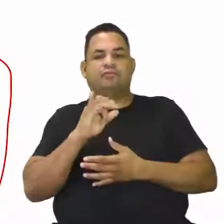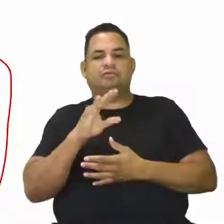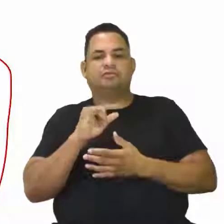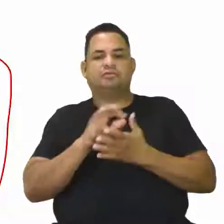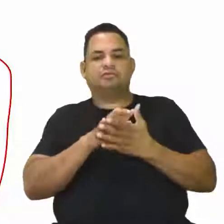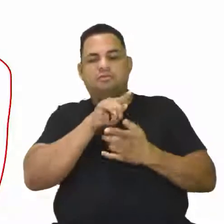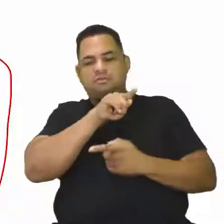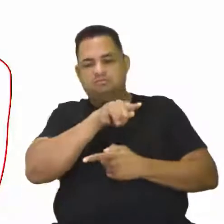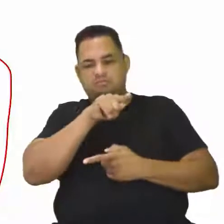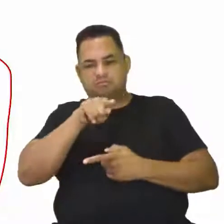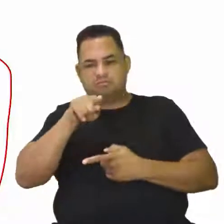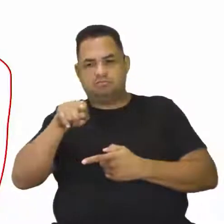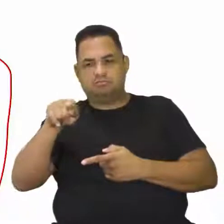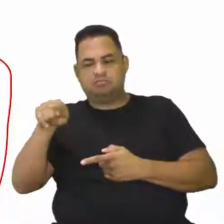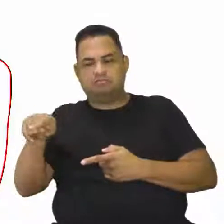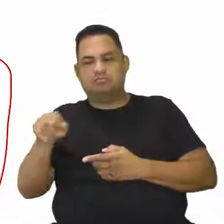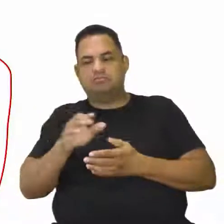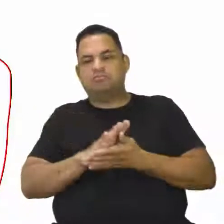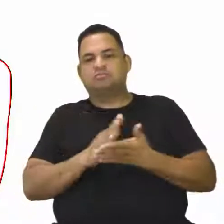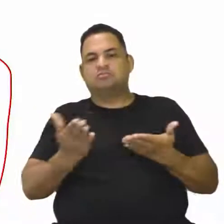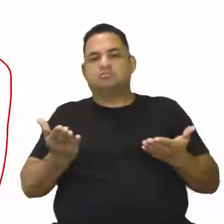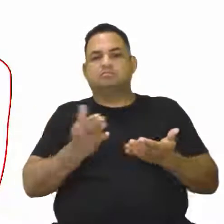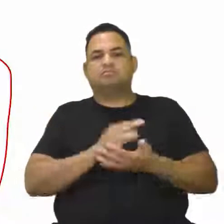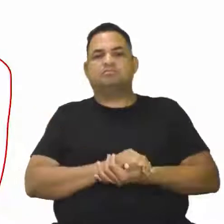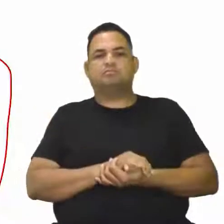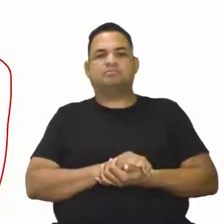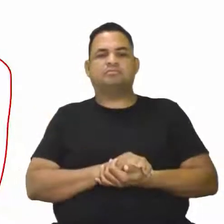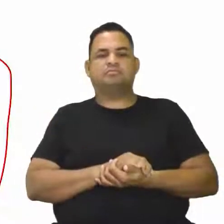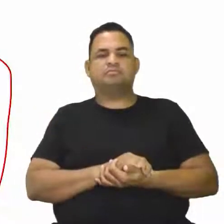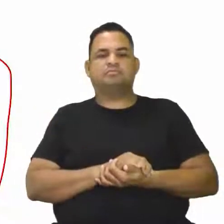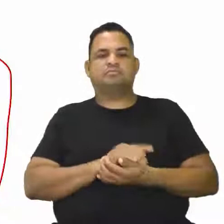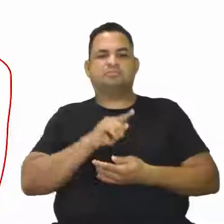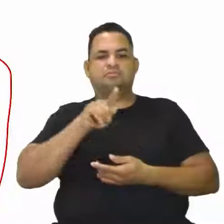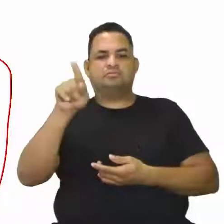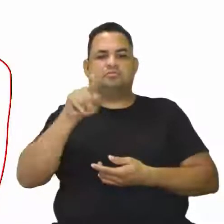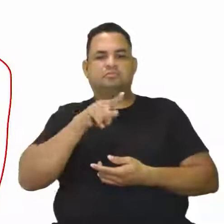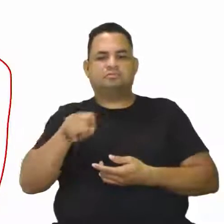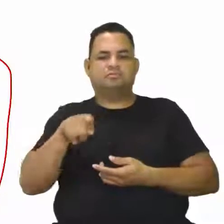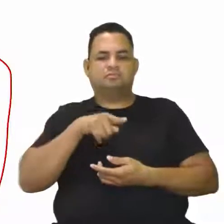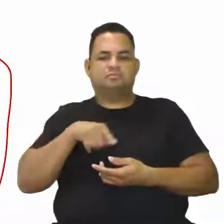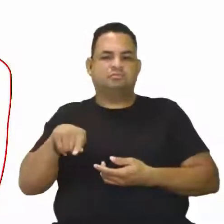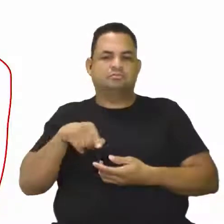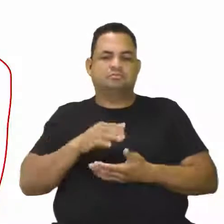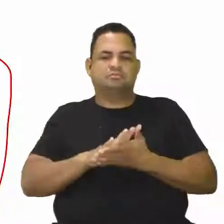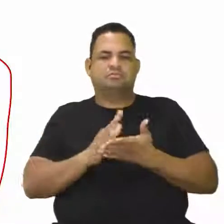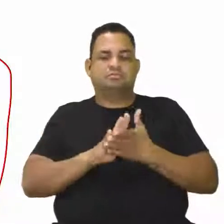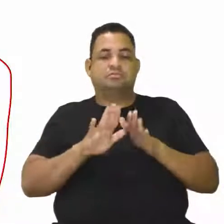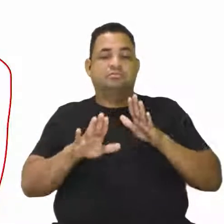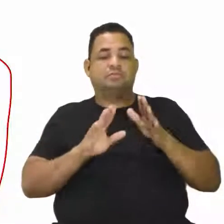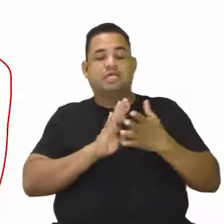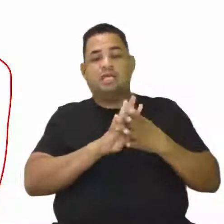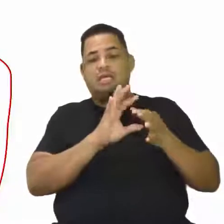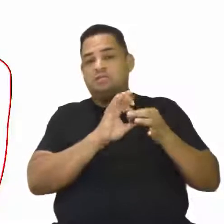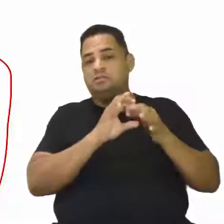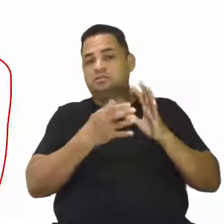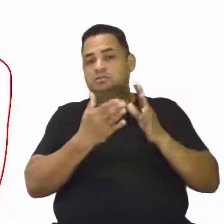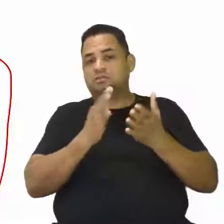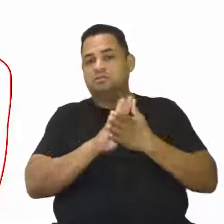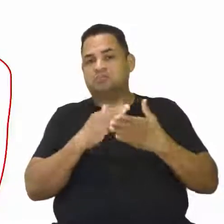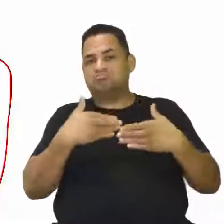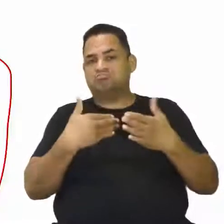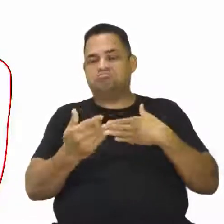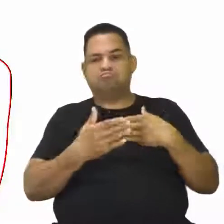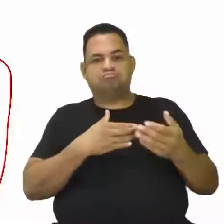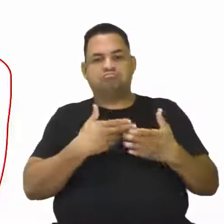um fluxo de acontecimentos. Então, ele é uma teia de aranha, porque um depende do outro. Eu posso começar a ler de